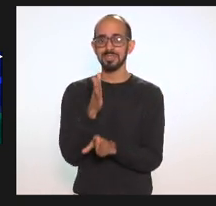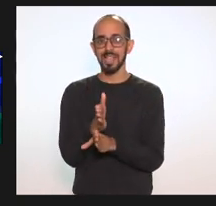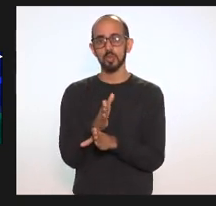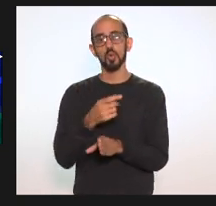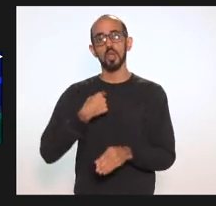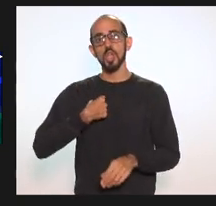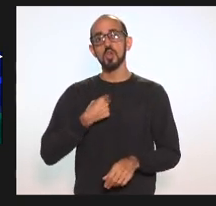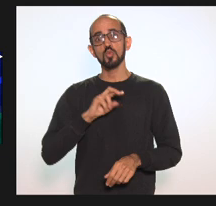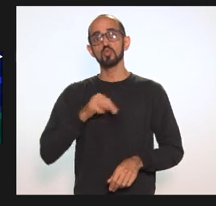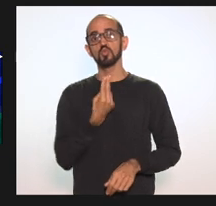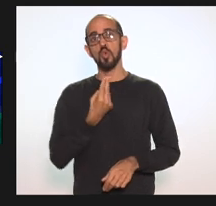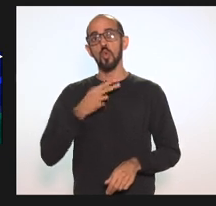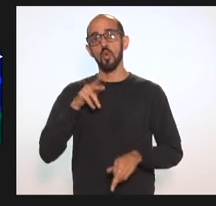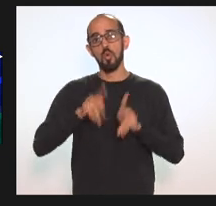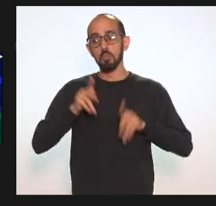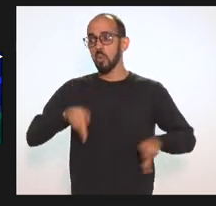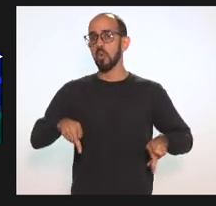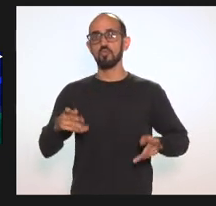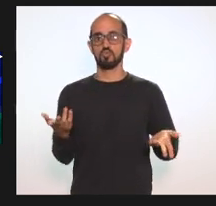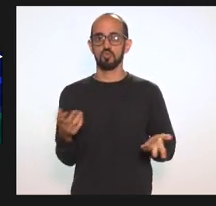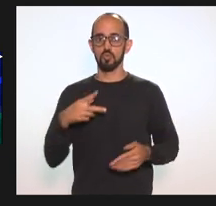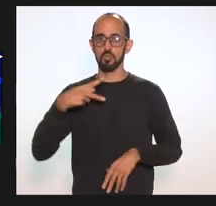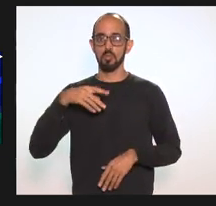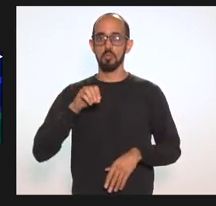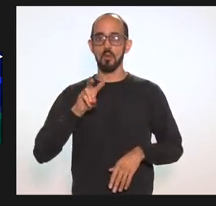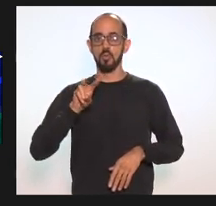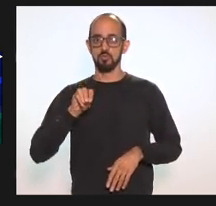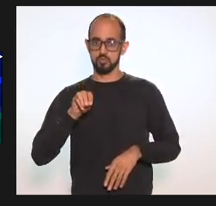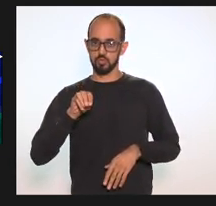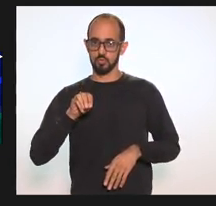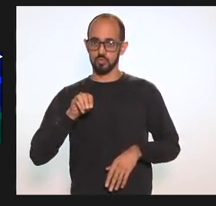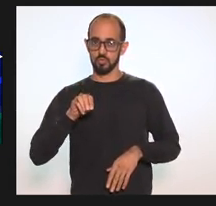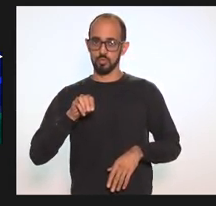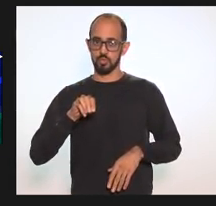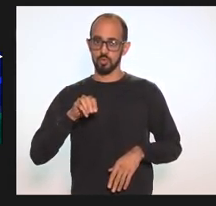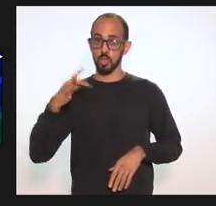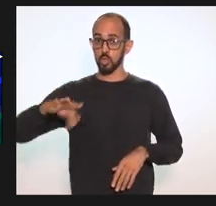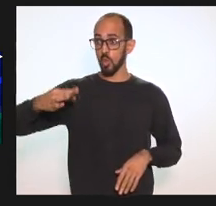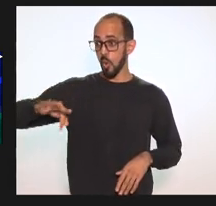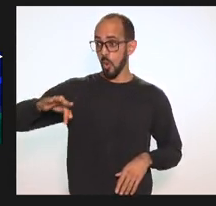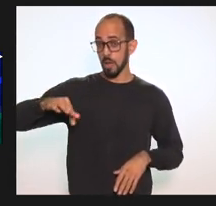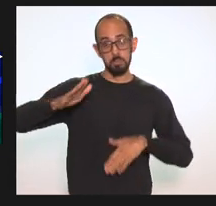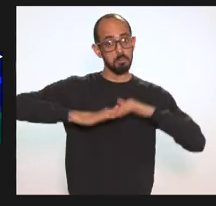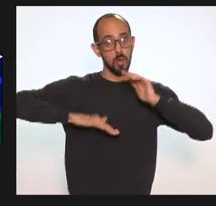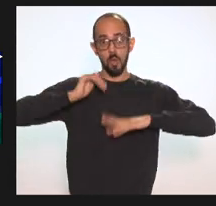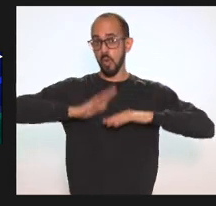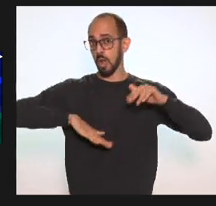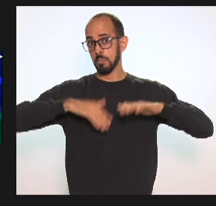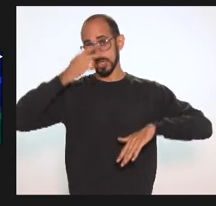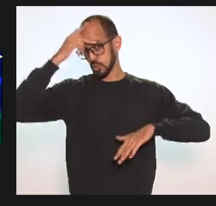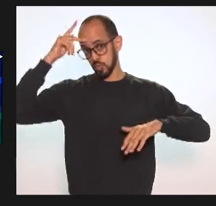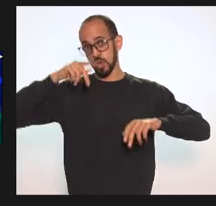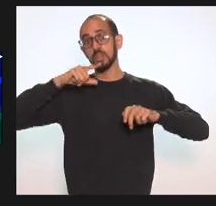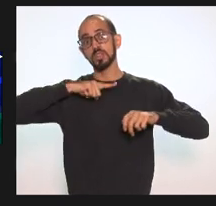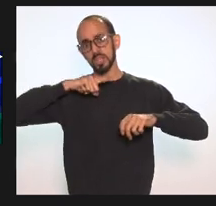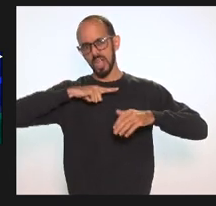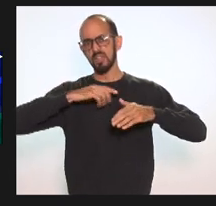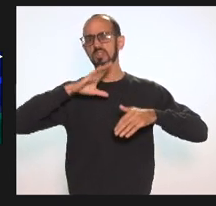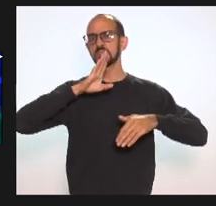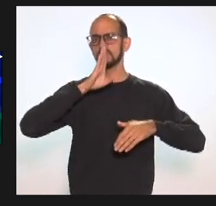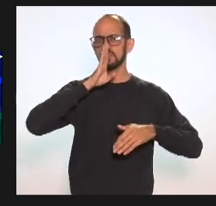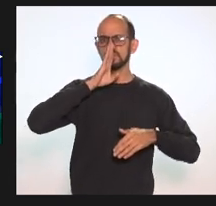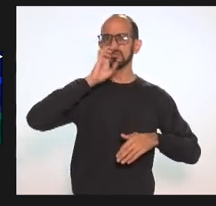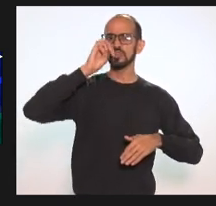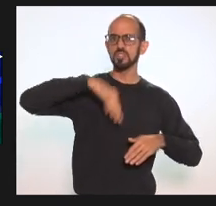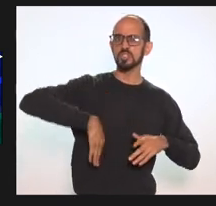então nós precisamos falar doa quem doer agora que realmente segundos estão teve agora teve omissão